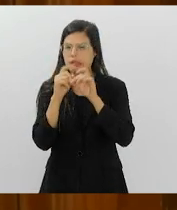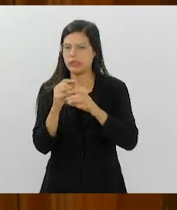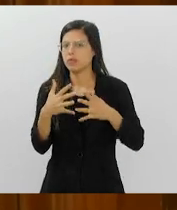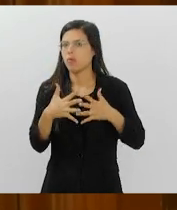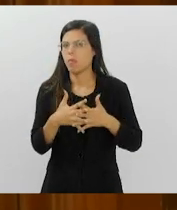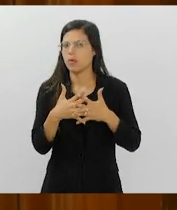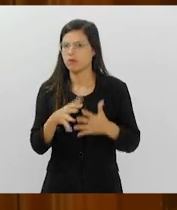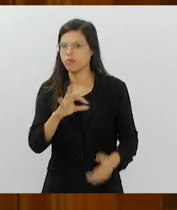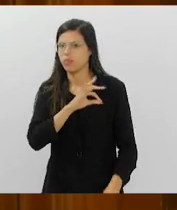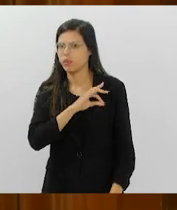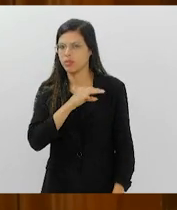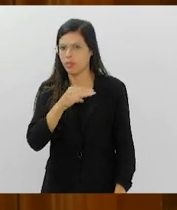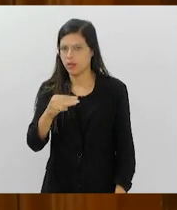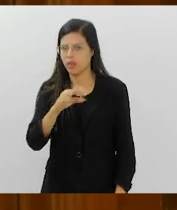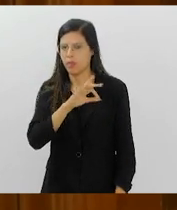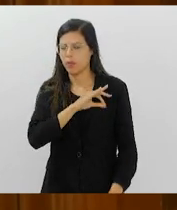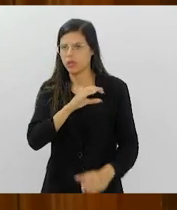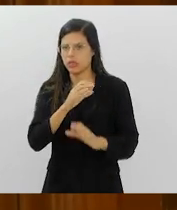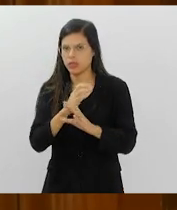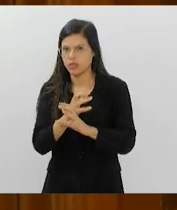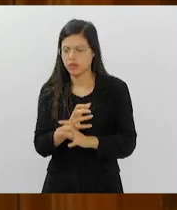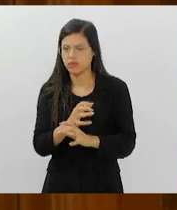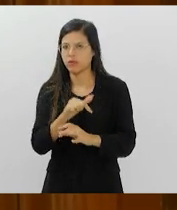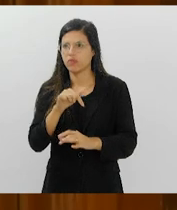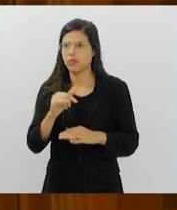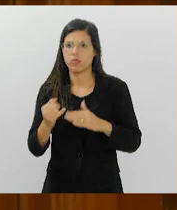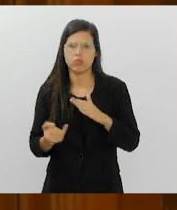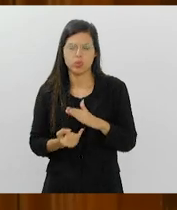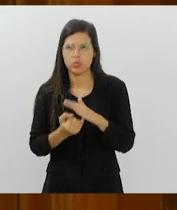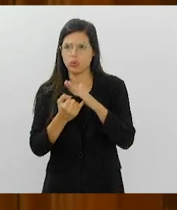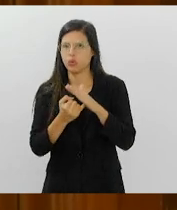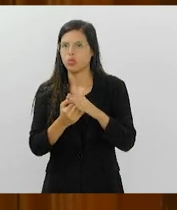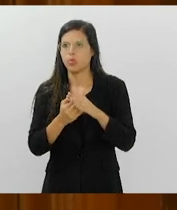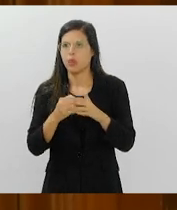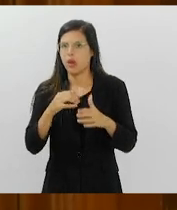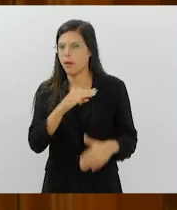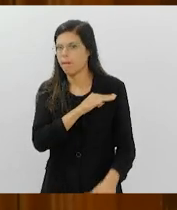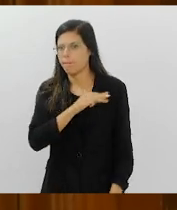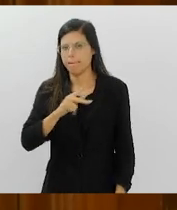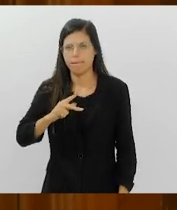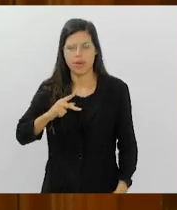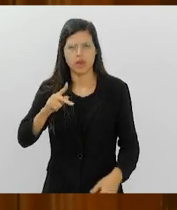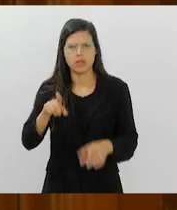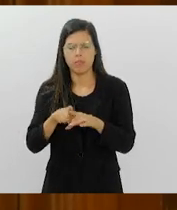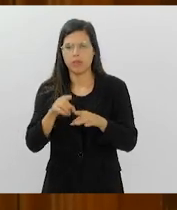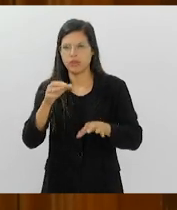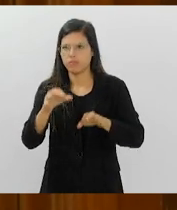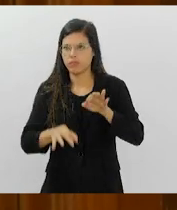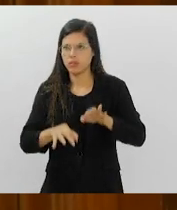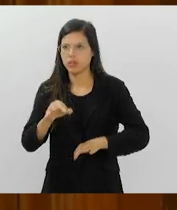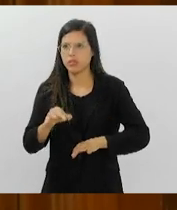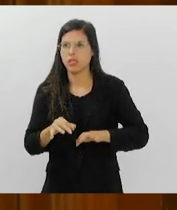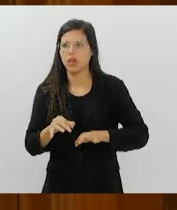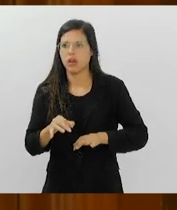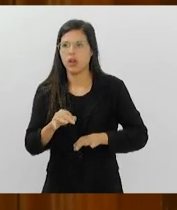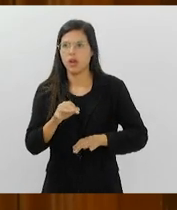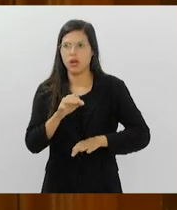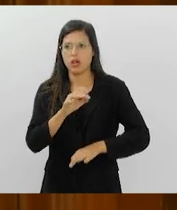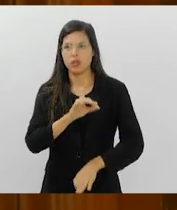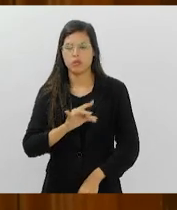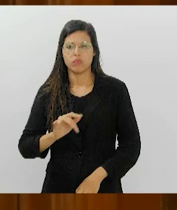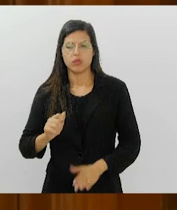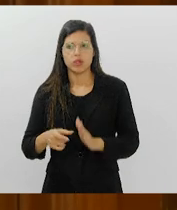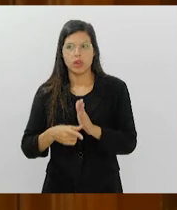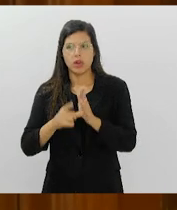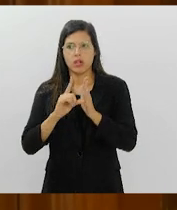Polícia Militar, Polícia Civil, os órgãos do Ministério Público, Judiciário, todos nós nos debruçamos alguns dias antes nas